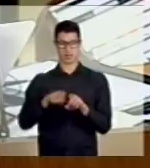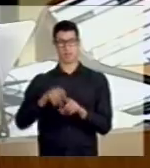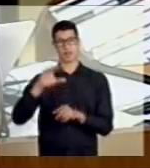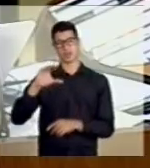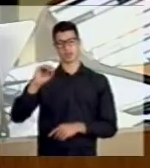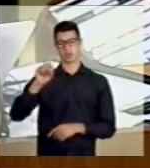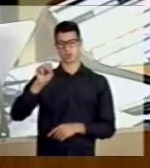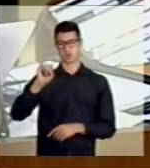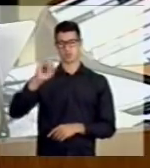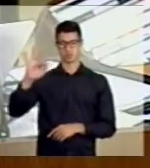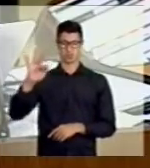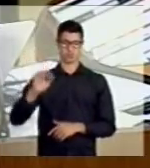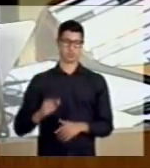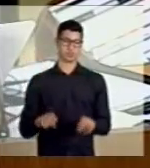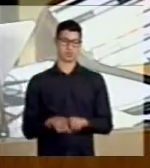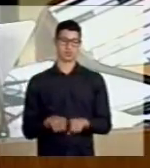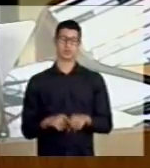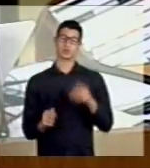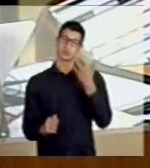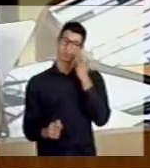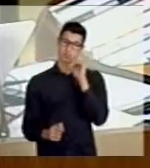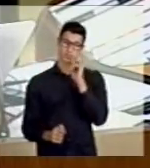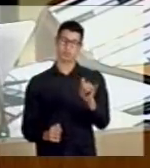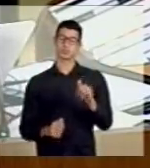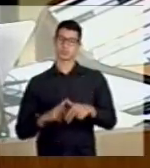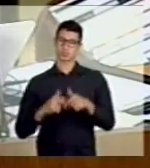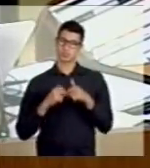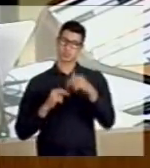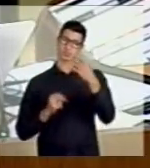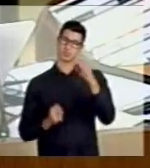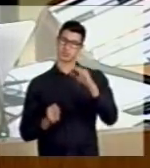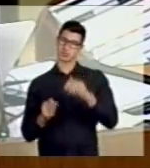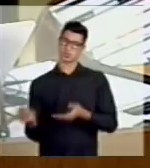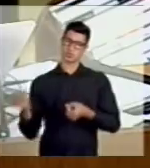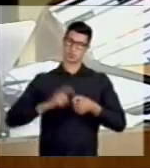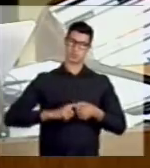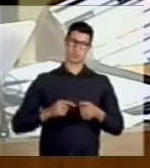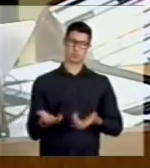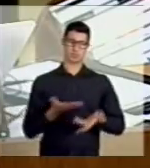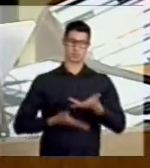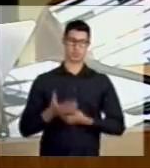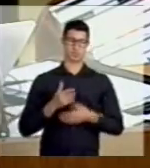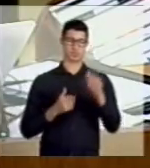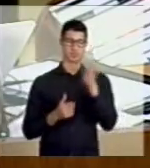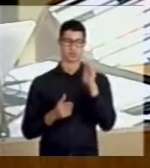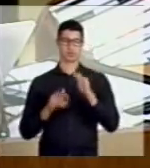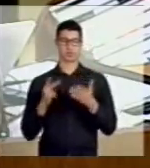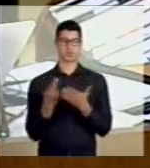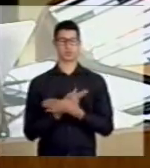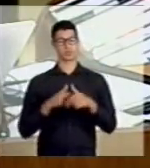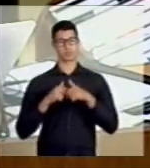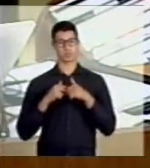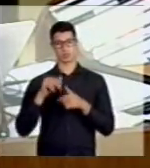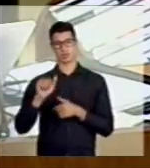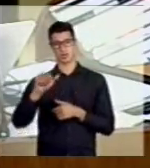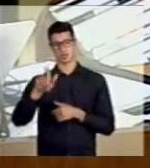CONSIF, de outro, em que afirma ter alcançado, por meio de concessões recíprocas e mediação realizada pela